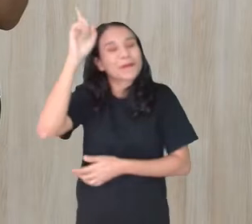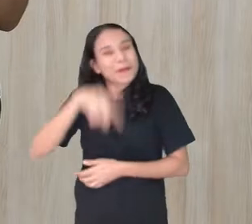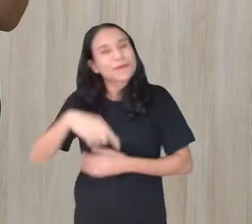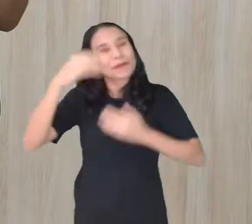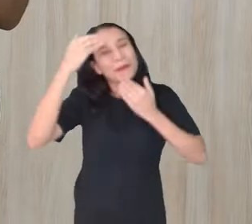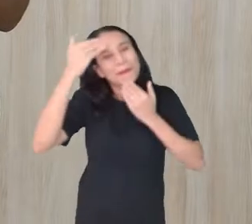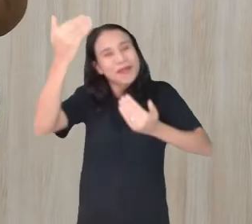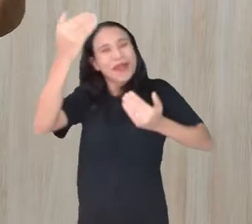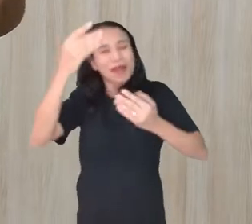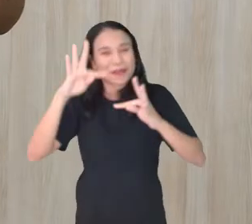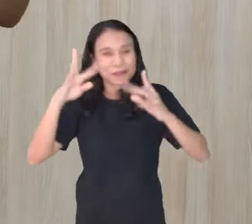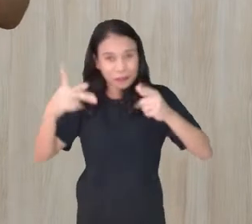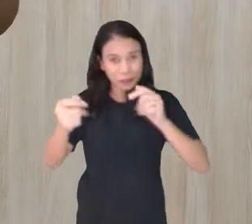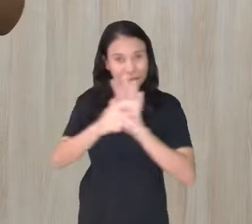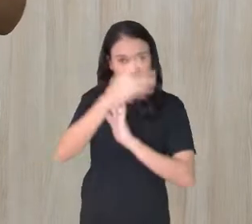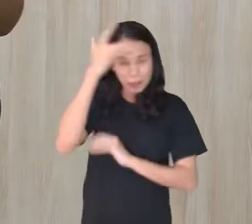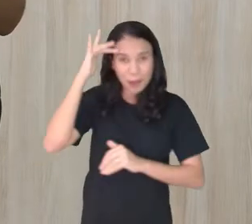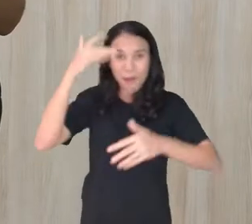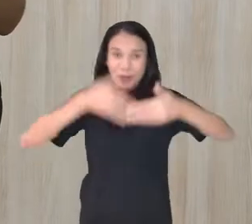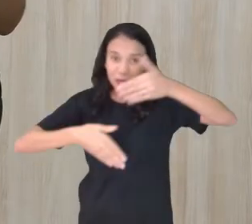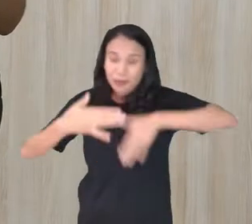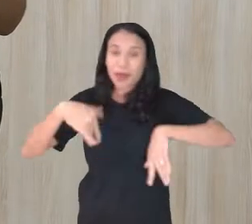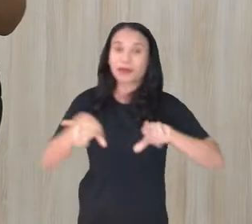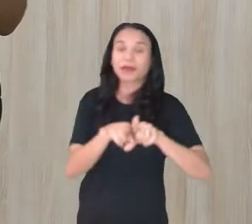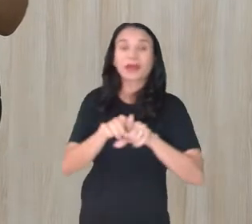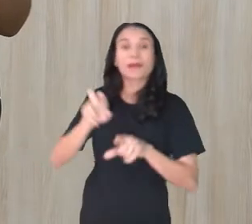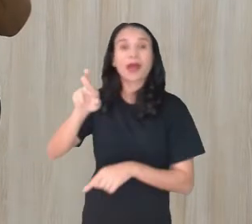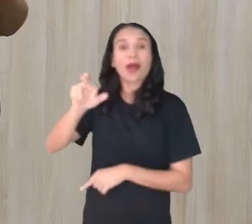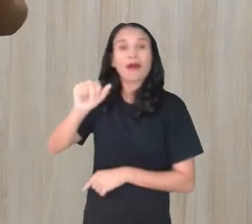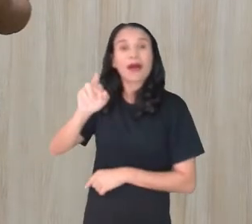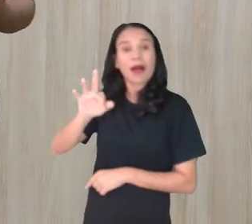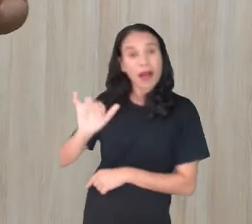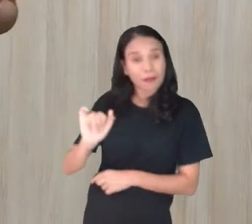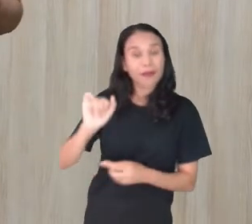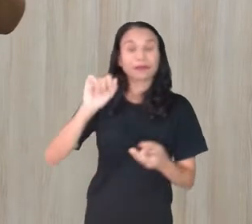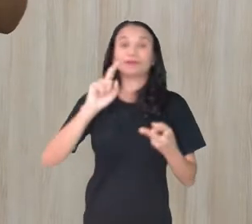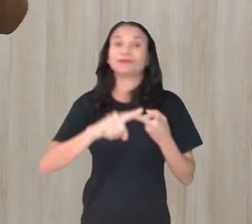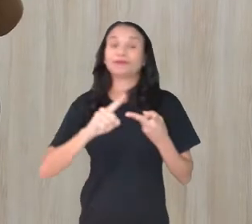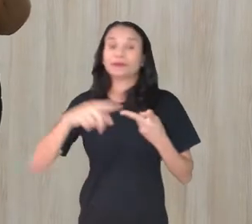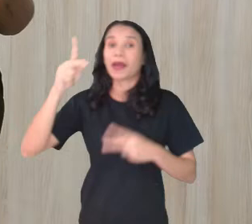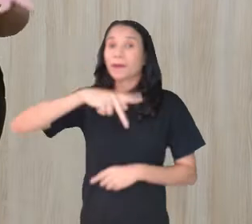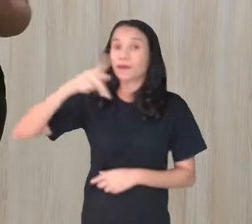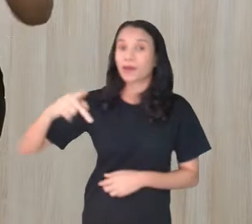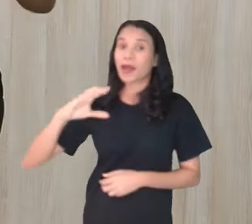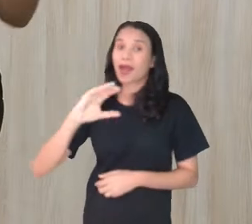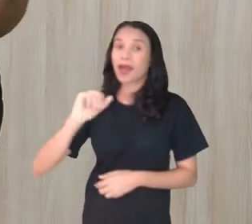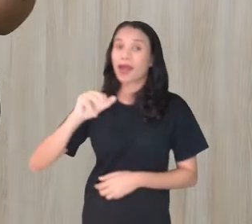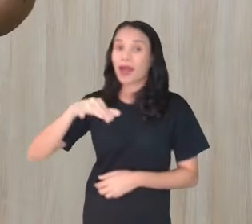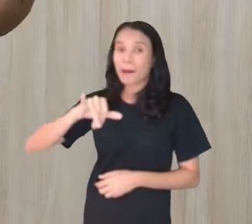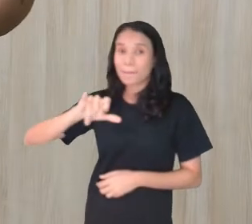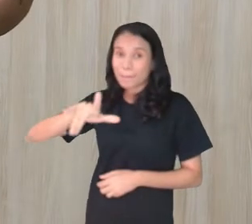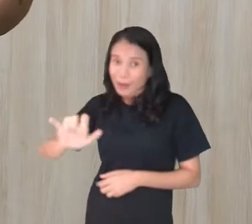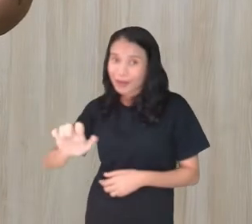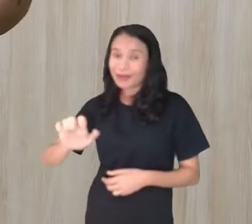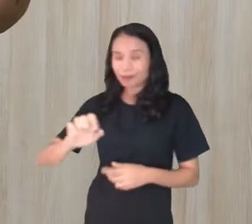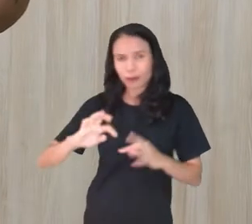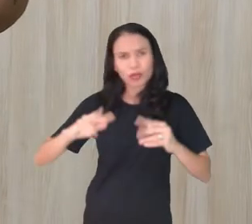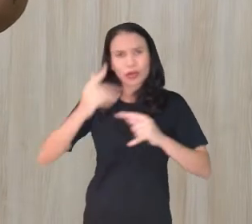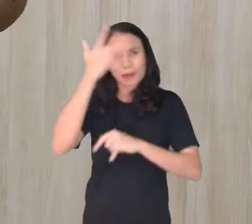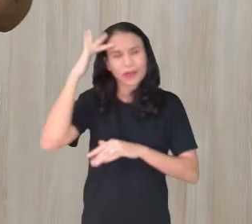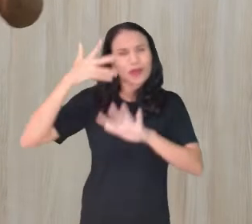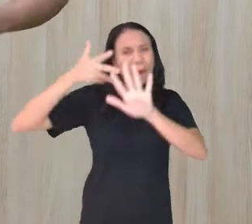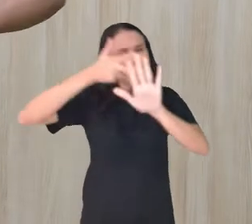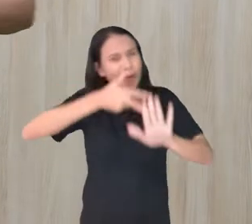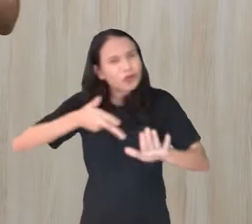Muito obrigada ao Rafa, que disponibilizou a entrevista. Obrigada à professora Camille, que foi lá entrevistá-lo. A produção que fez essa aula